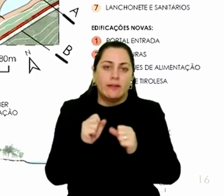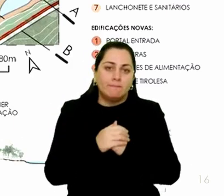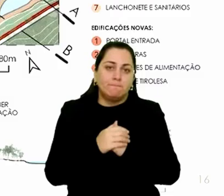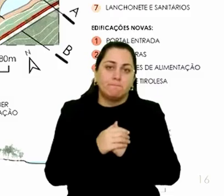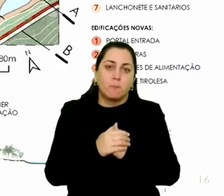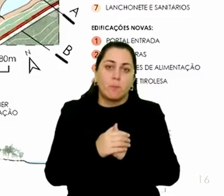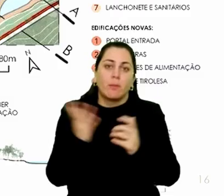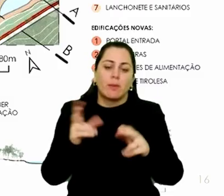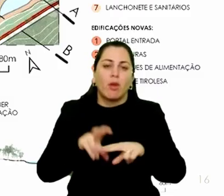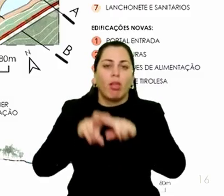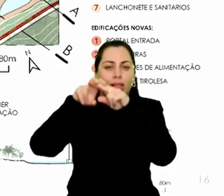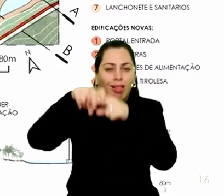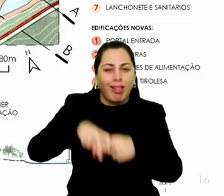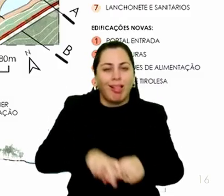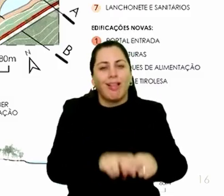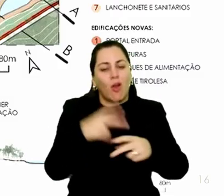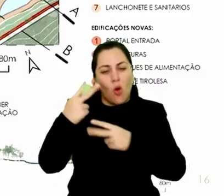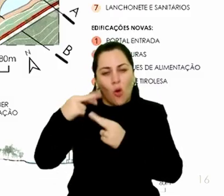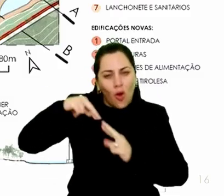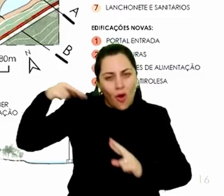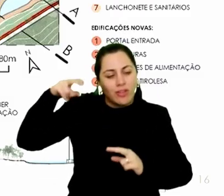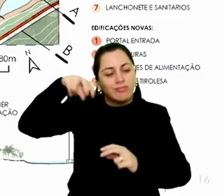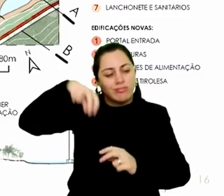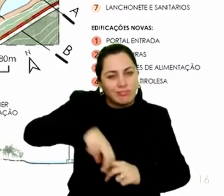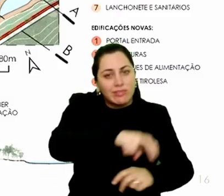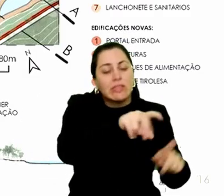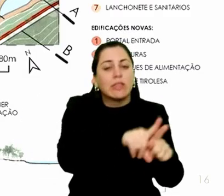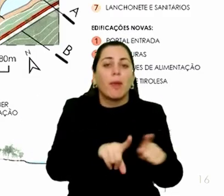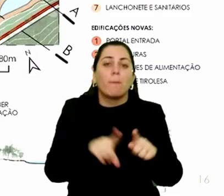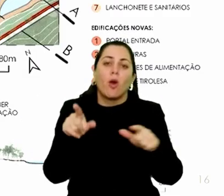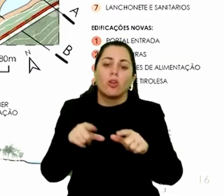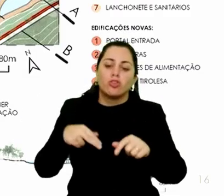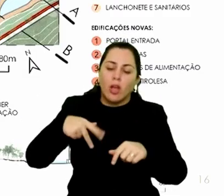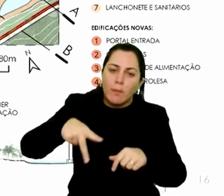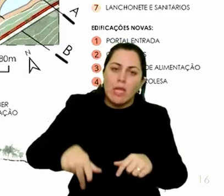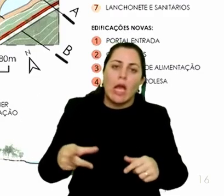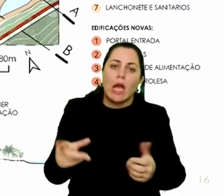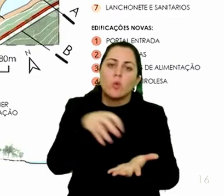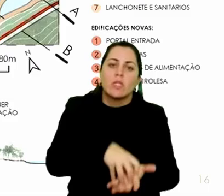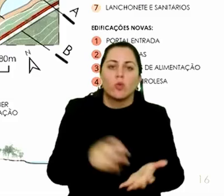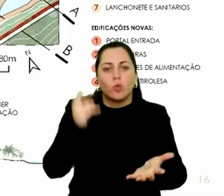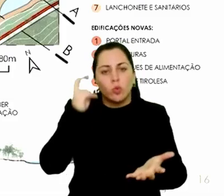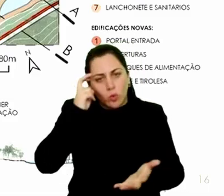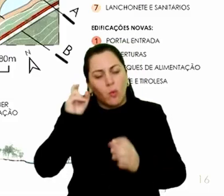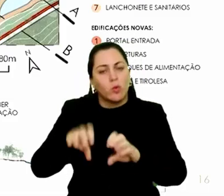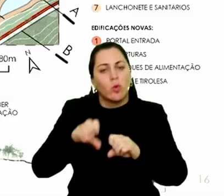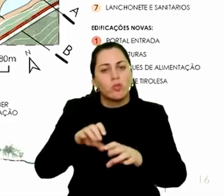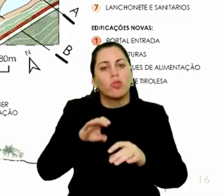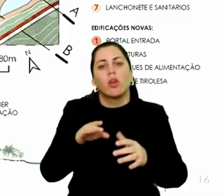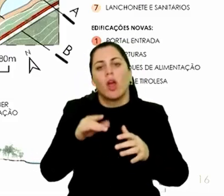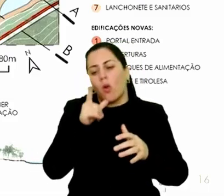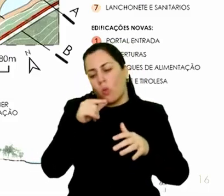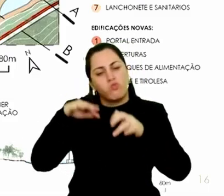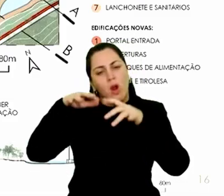numa tirolesa, pode fazer uma das trilhas, pode ir na cachoeira, pode ir no centro cultural, educacional. Então, trazer